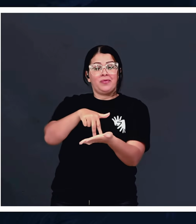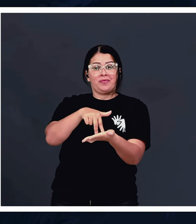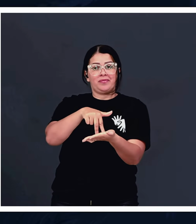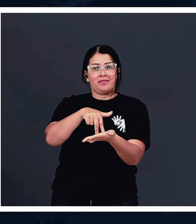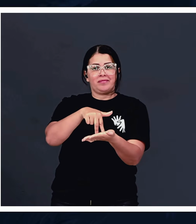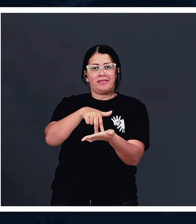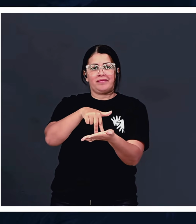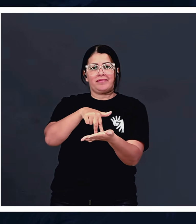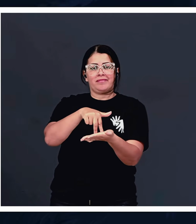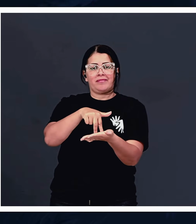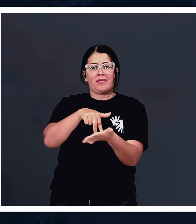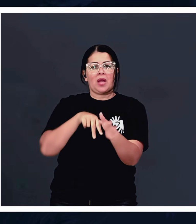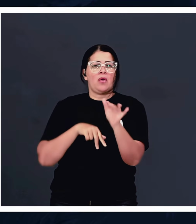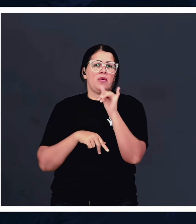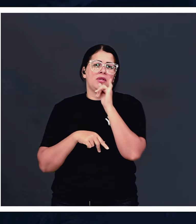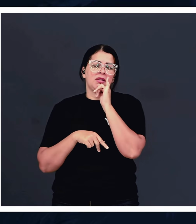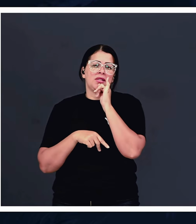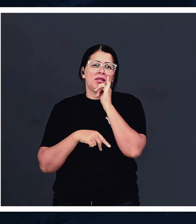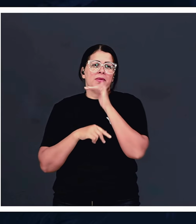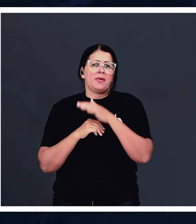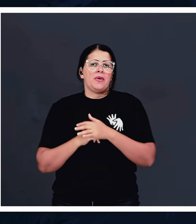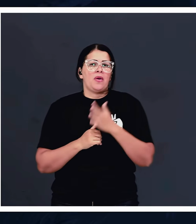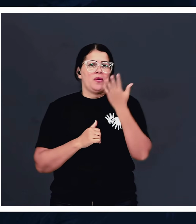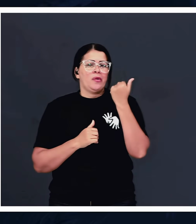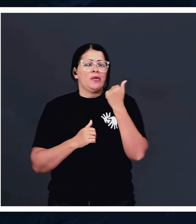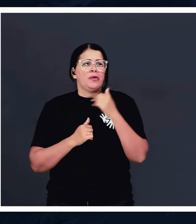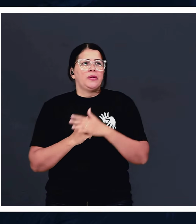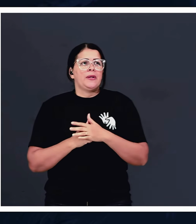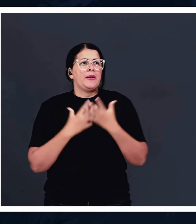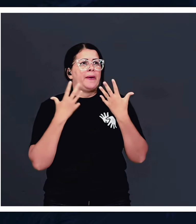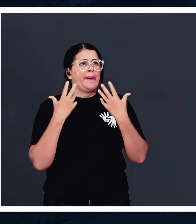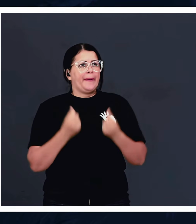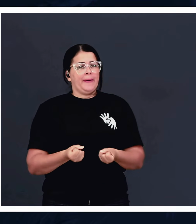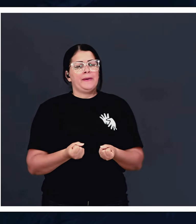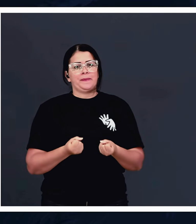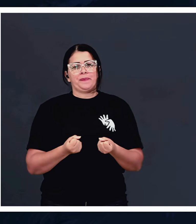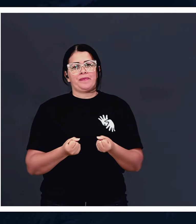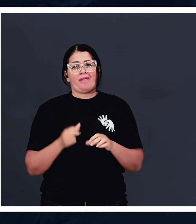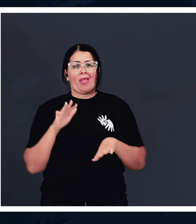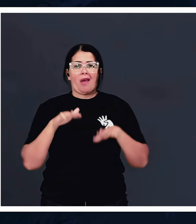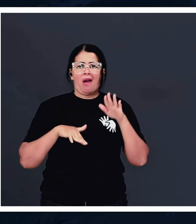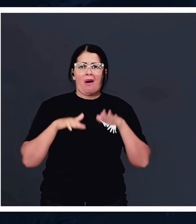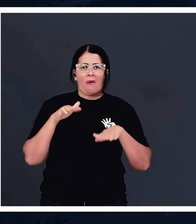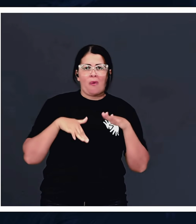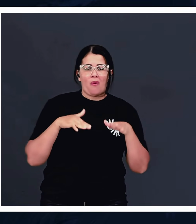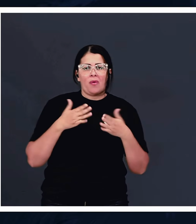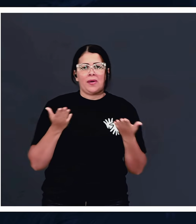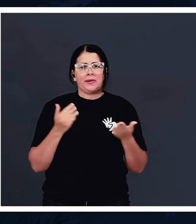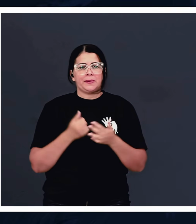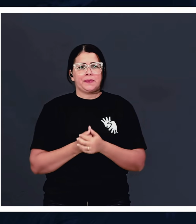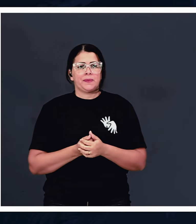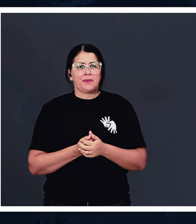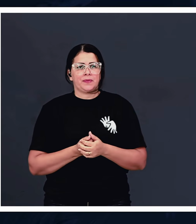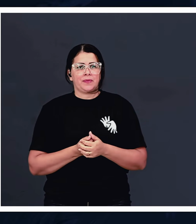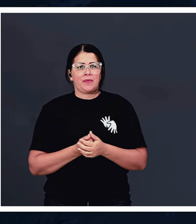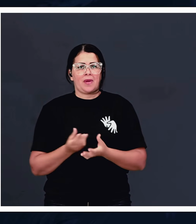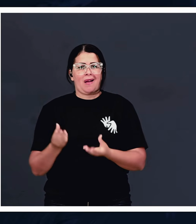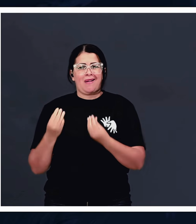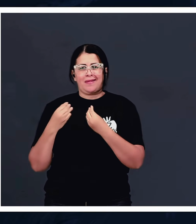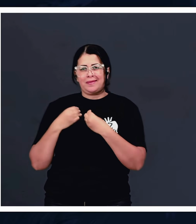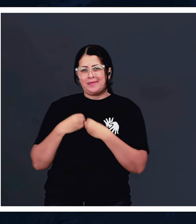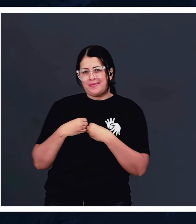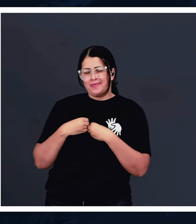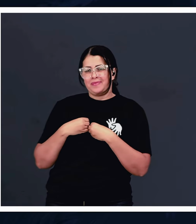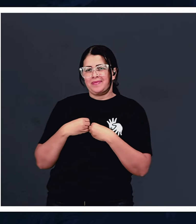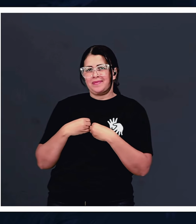alguém, sabe? Quando nós aceitamos determinadas ofertas, nós saímos